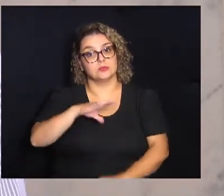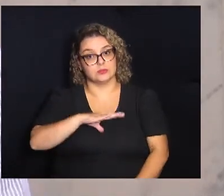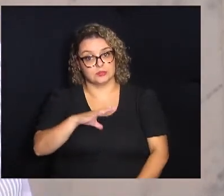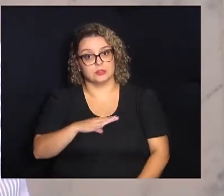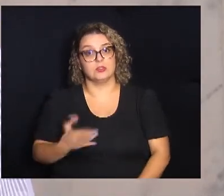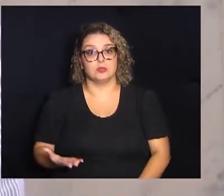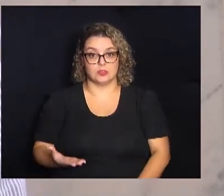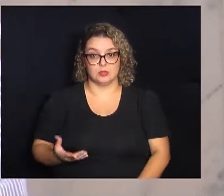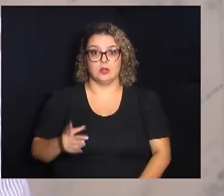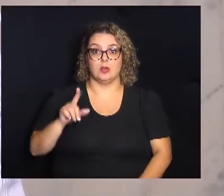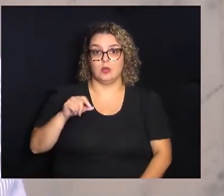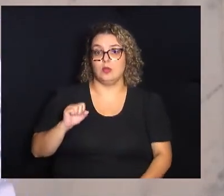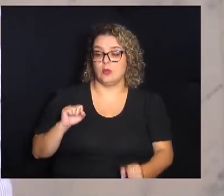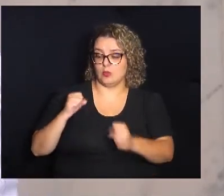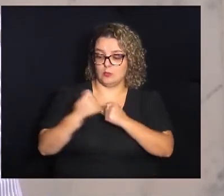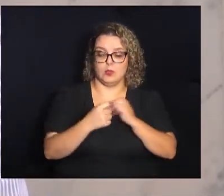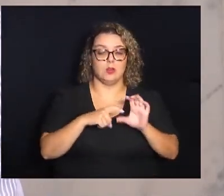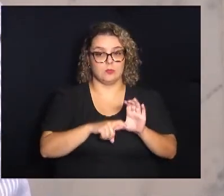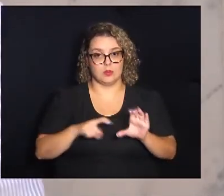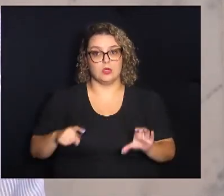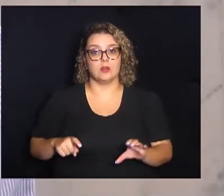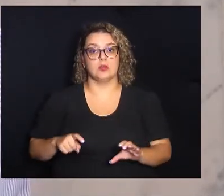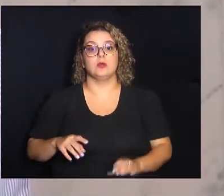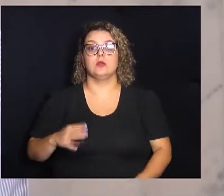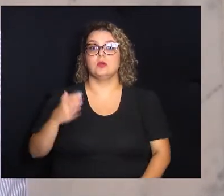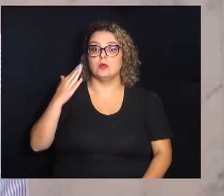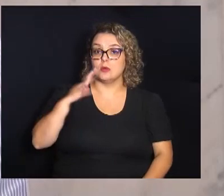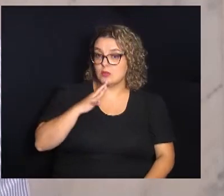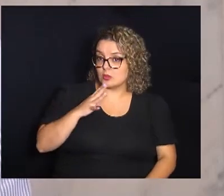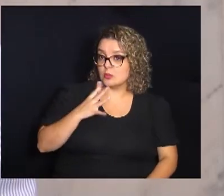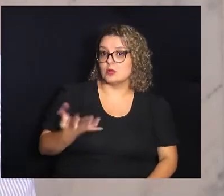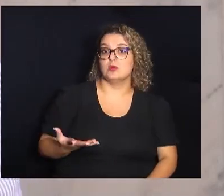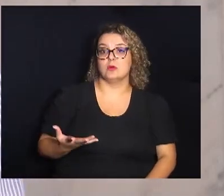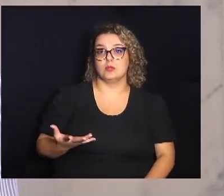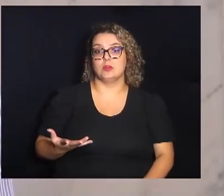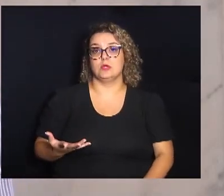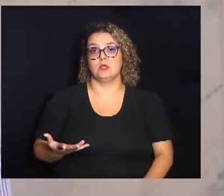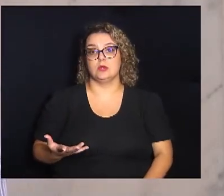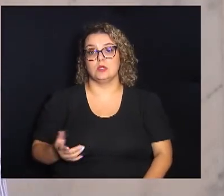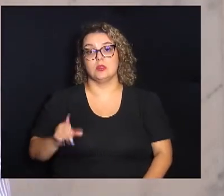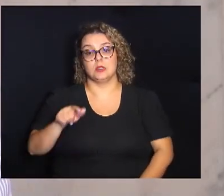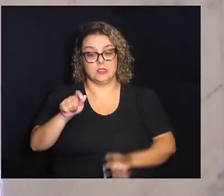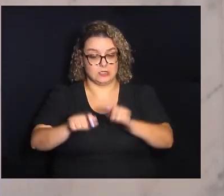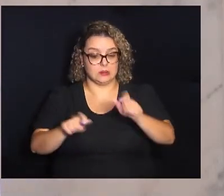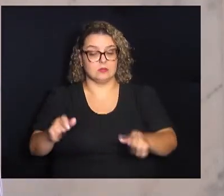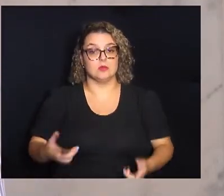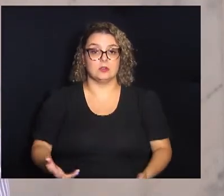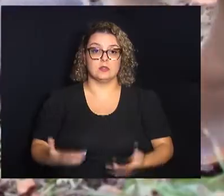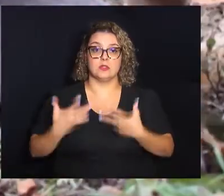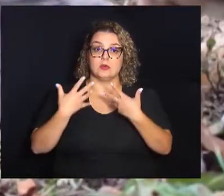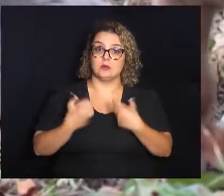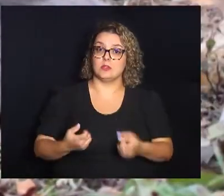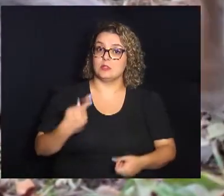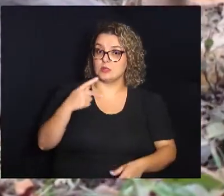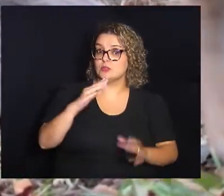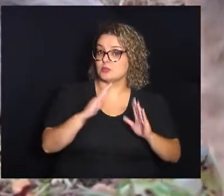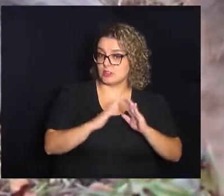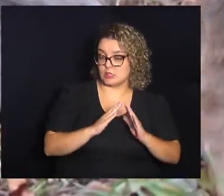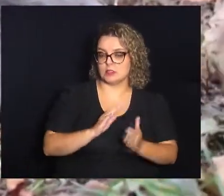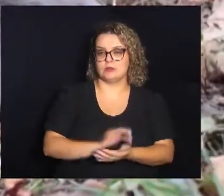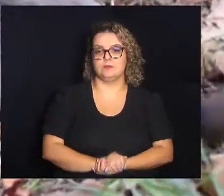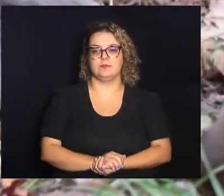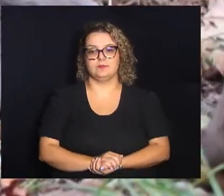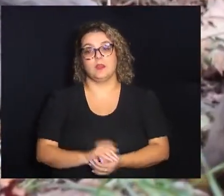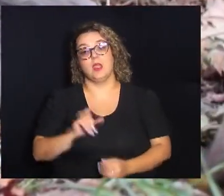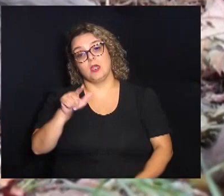um protetor independente realmente conhecido, com um trabalho conhecido, essas pessoas vão receber na sua casa. Aí basta